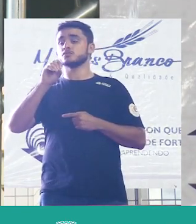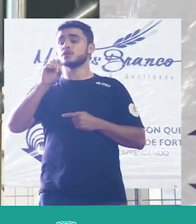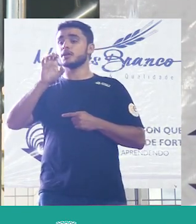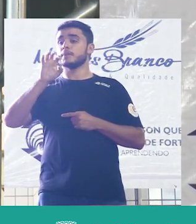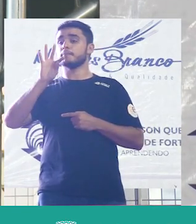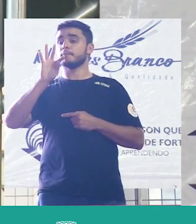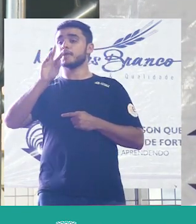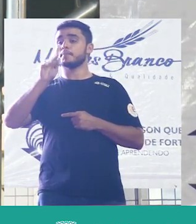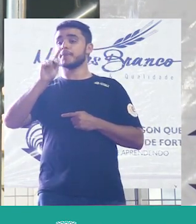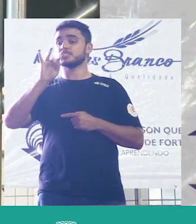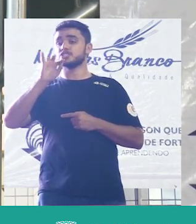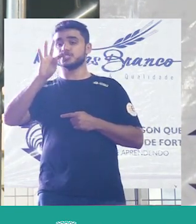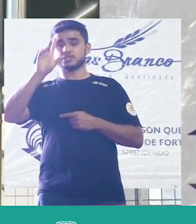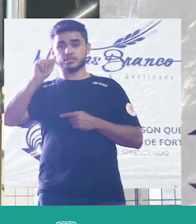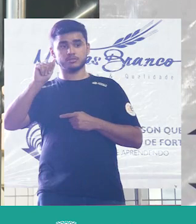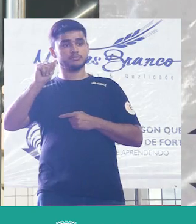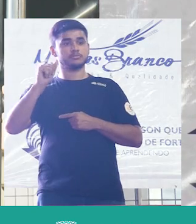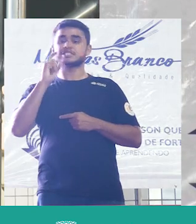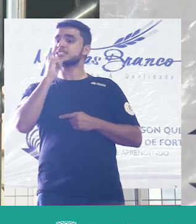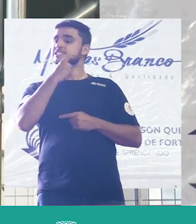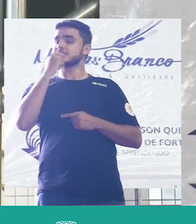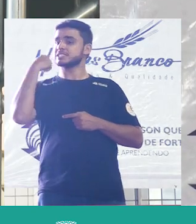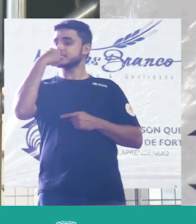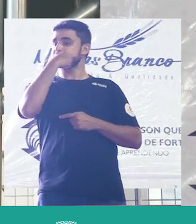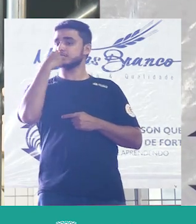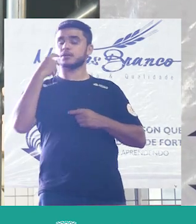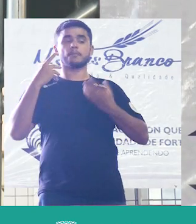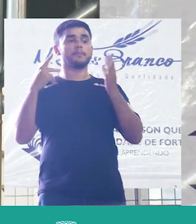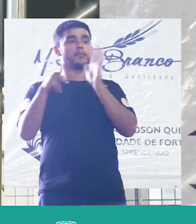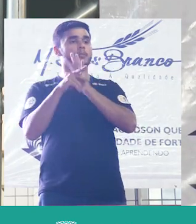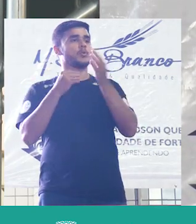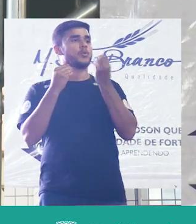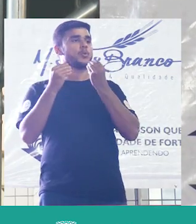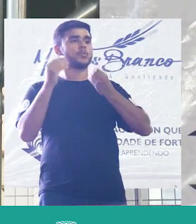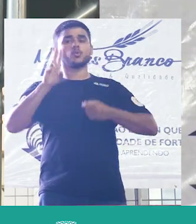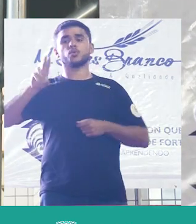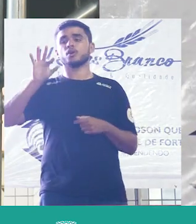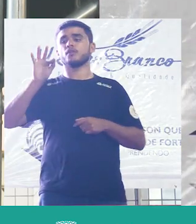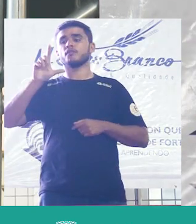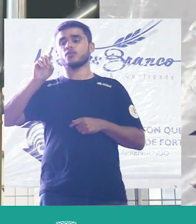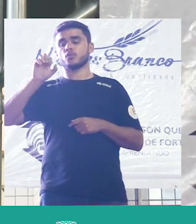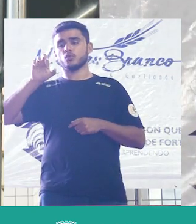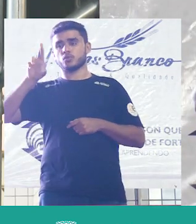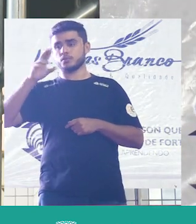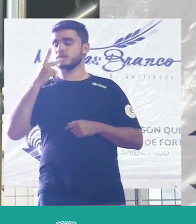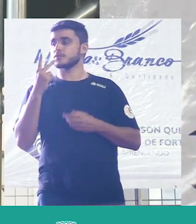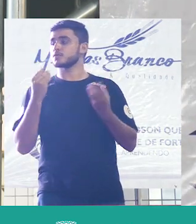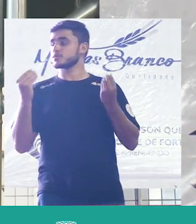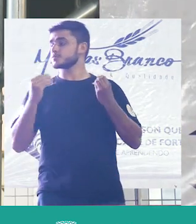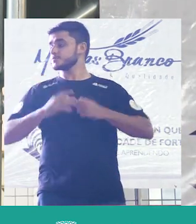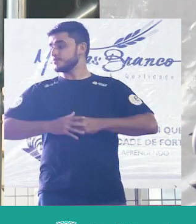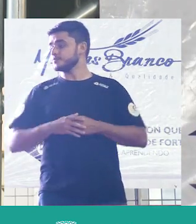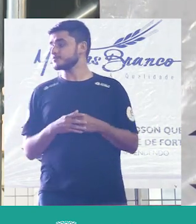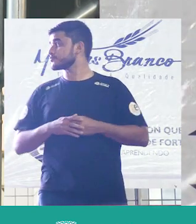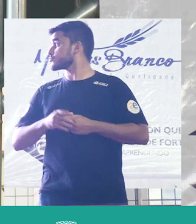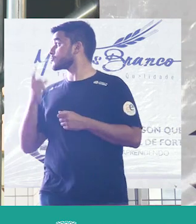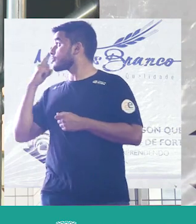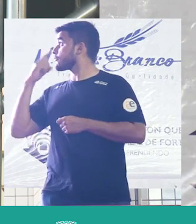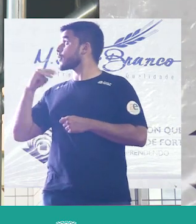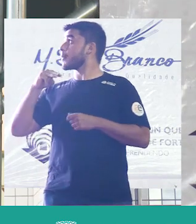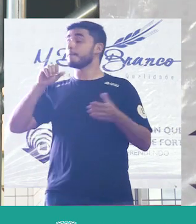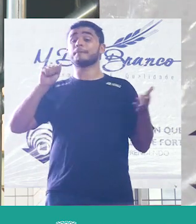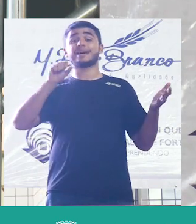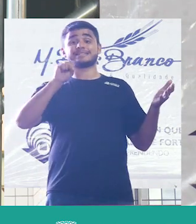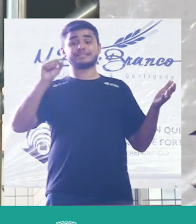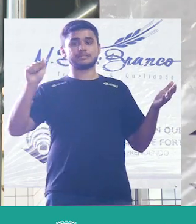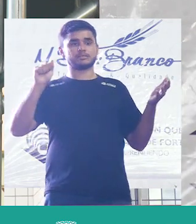dentes. Informações pedidas: ele quer saber qual é a massa do íon cálcio e qual é a massa do